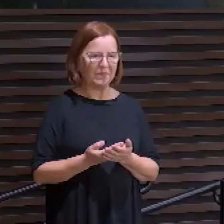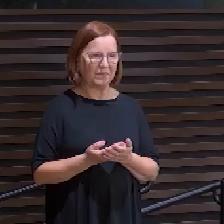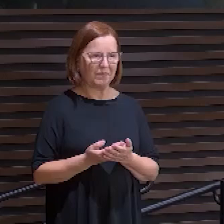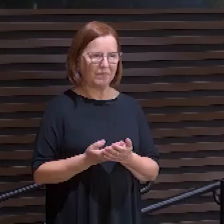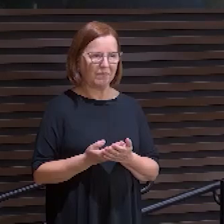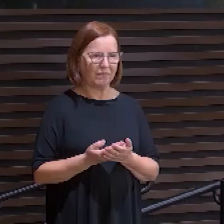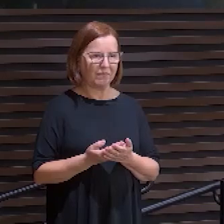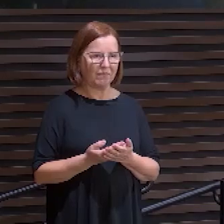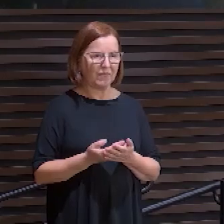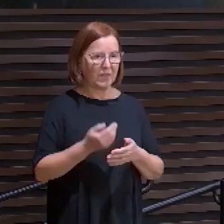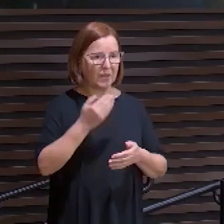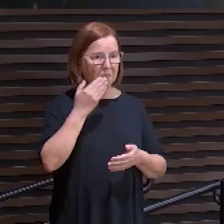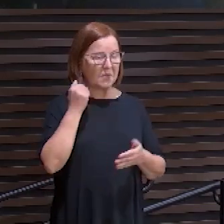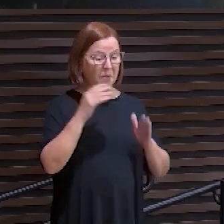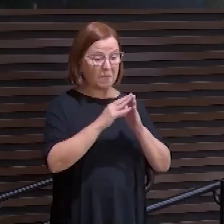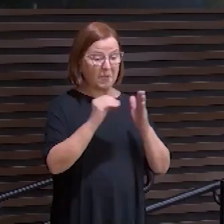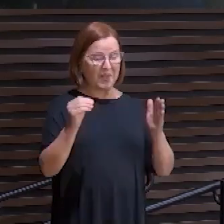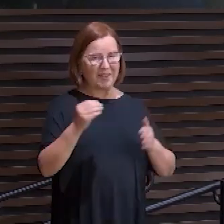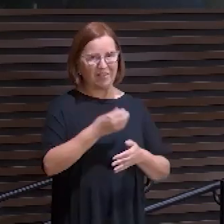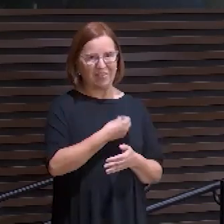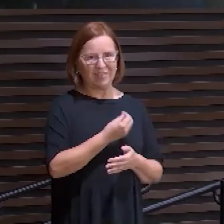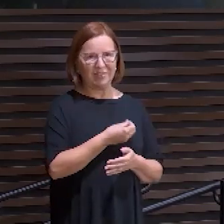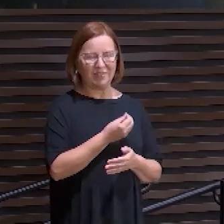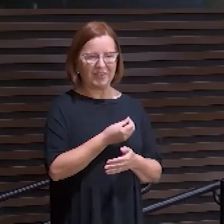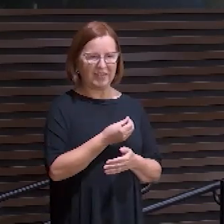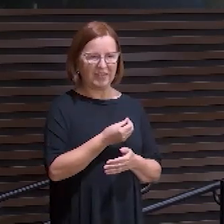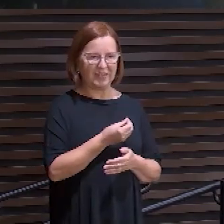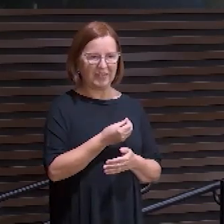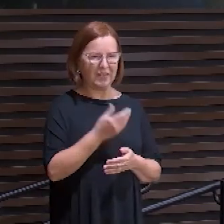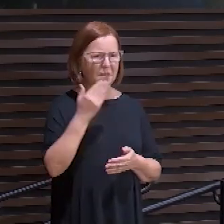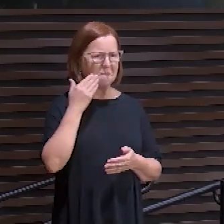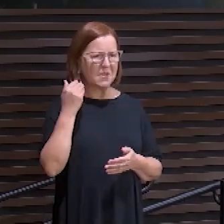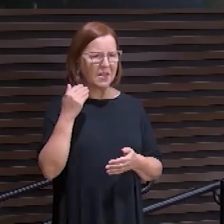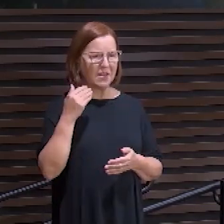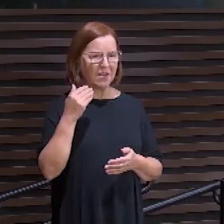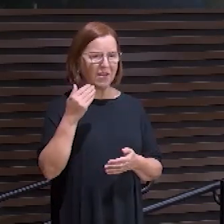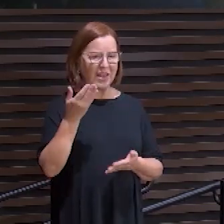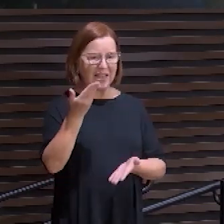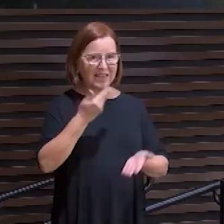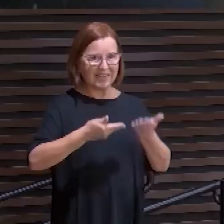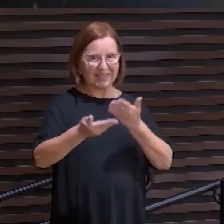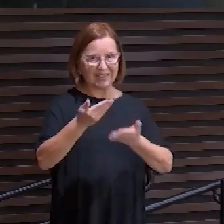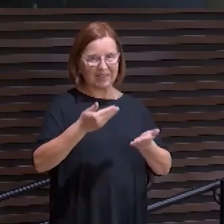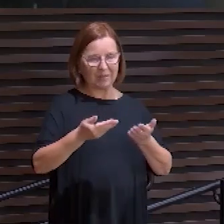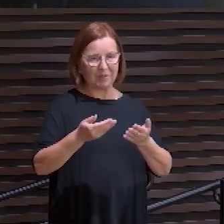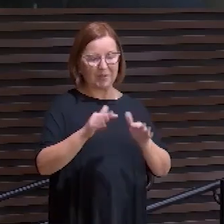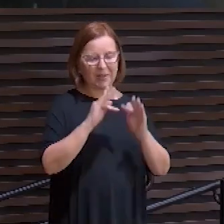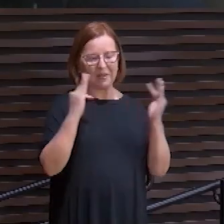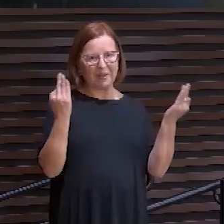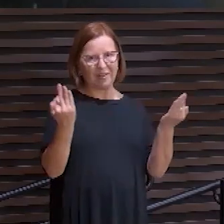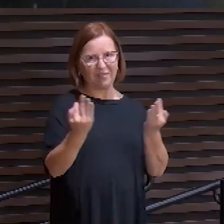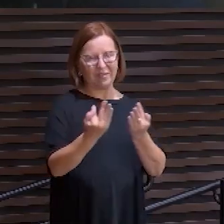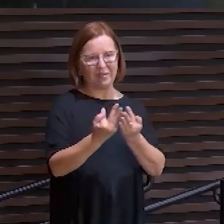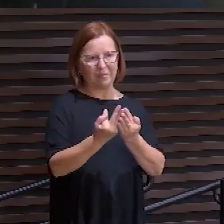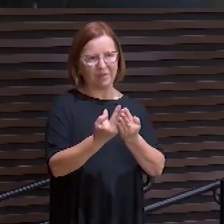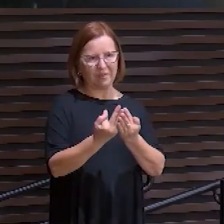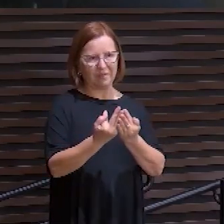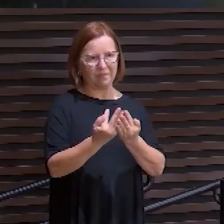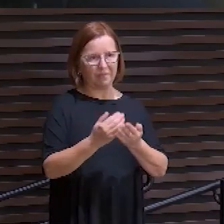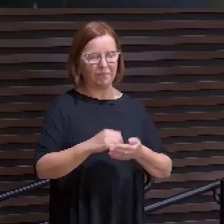o melhor modelo de vida, a melhor terapia da família.